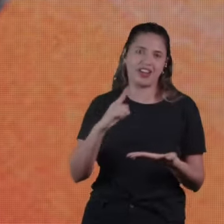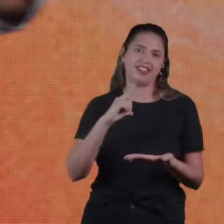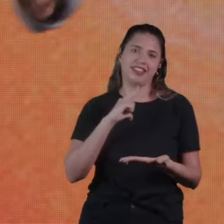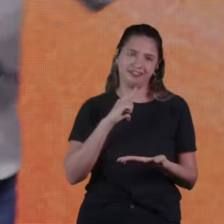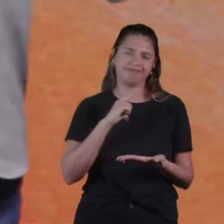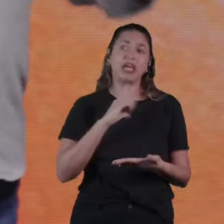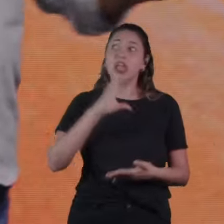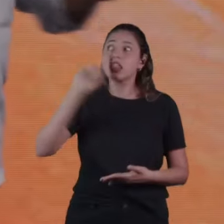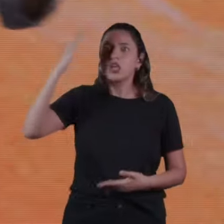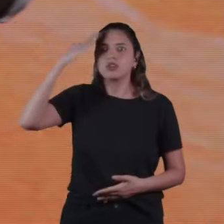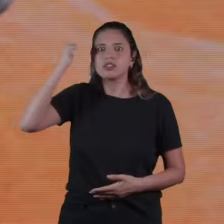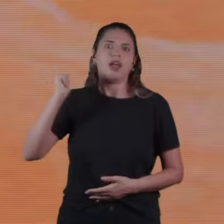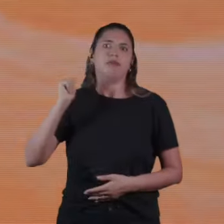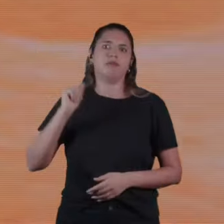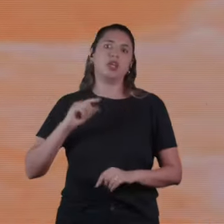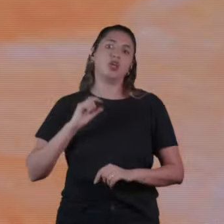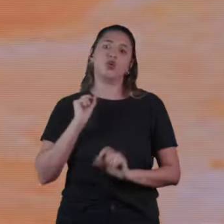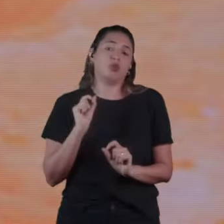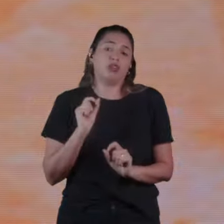Deus sabe até o que não existe.